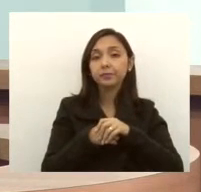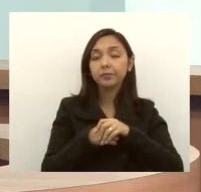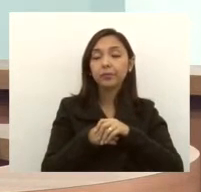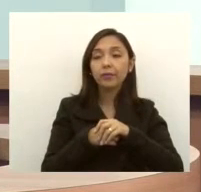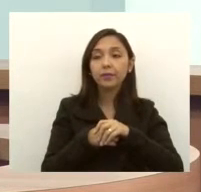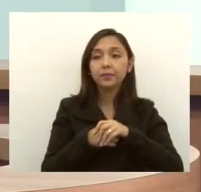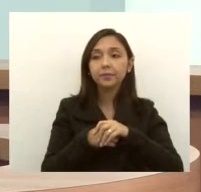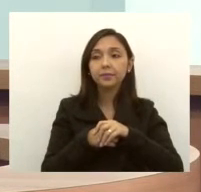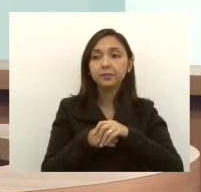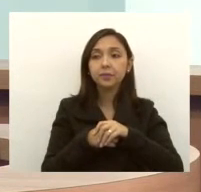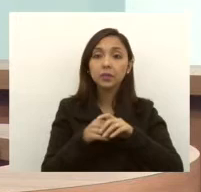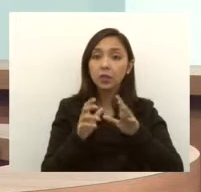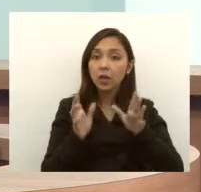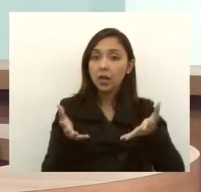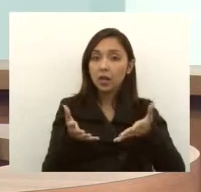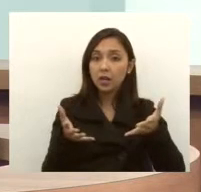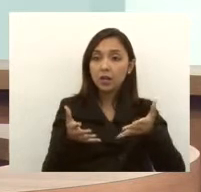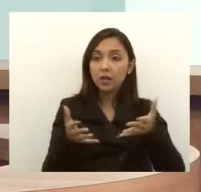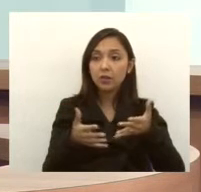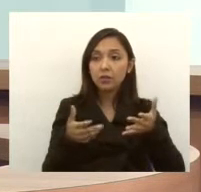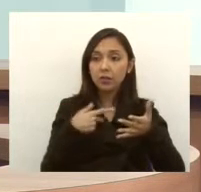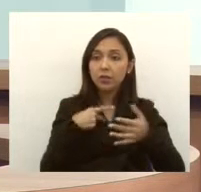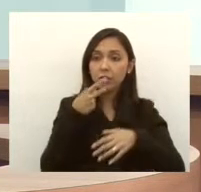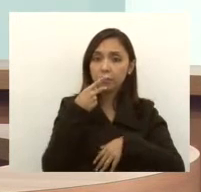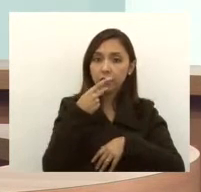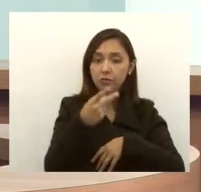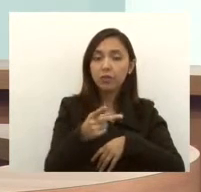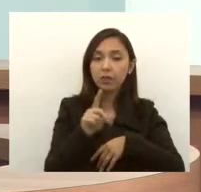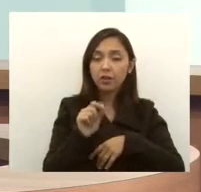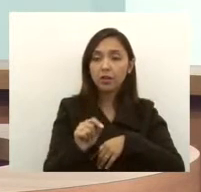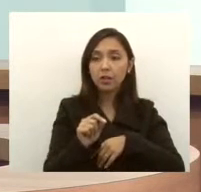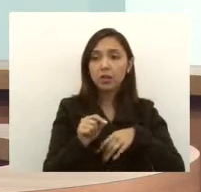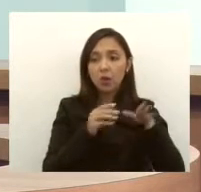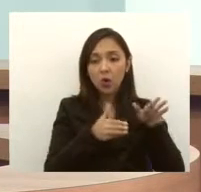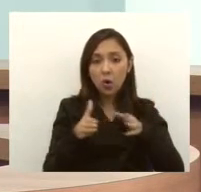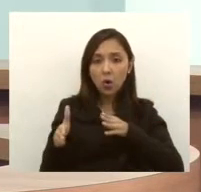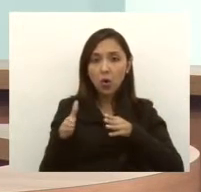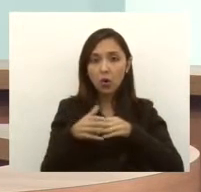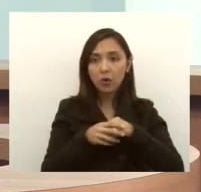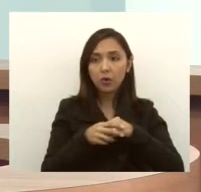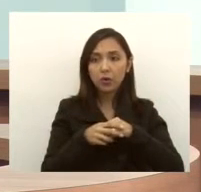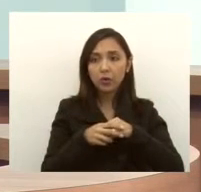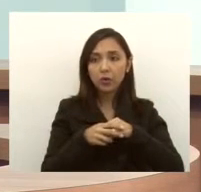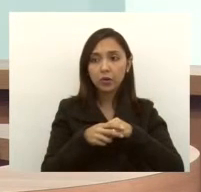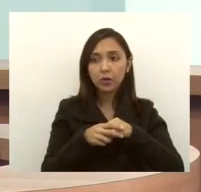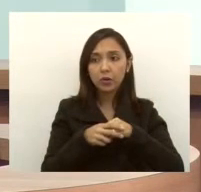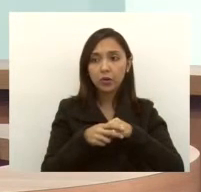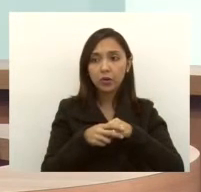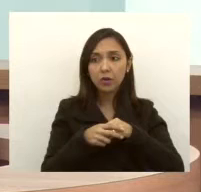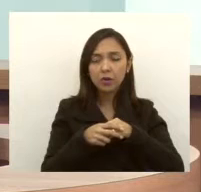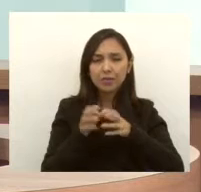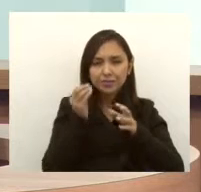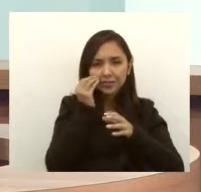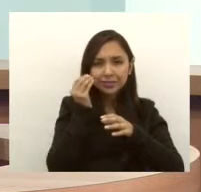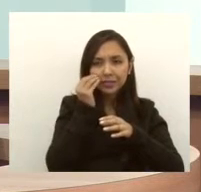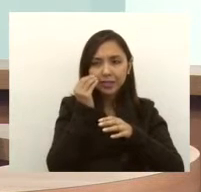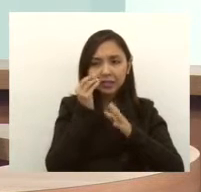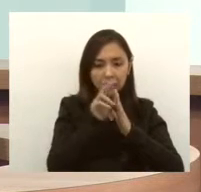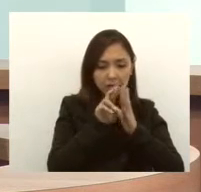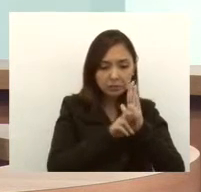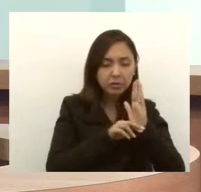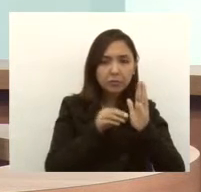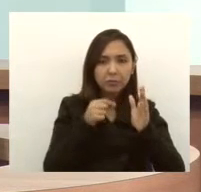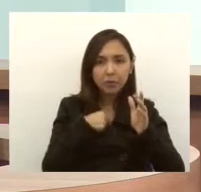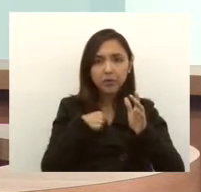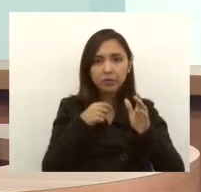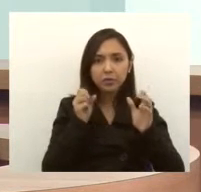presidente, não é o caso, mas eu vou fazer questão de ordem, eu posso fazer, senhor presidente, já abri uma brechinha no regimento para